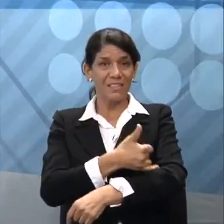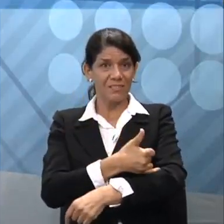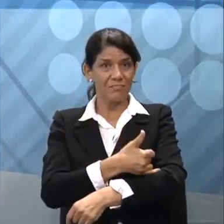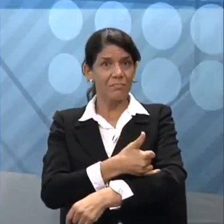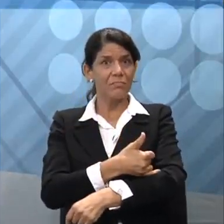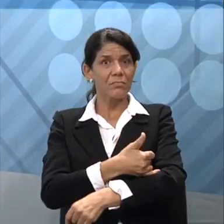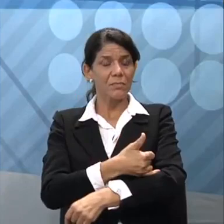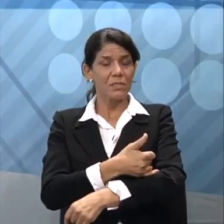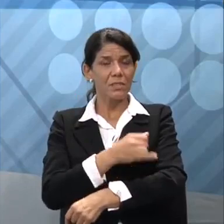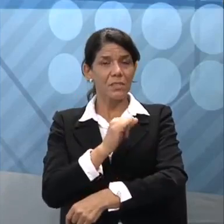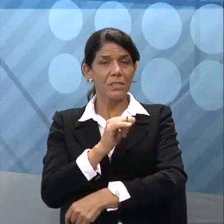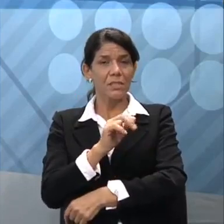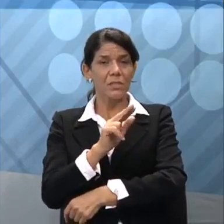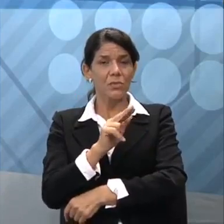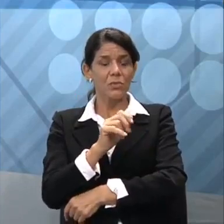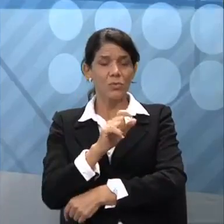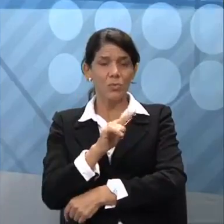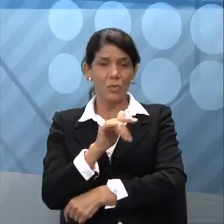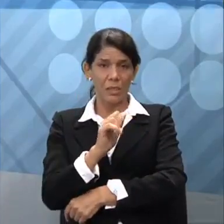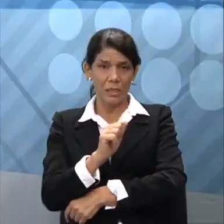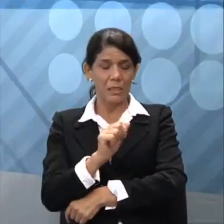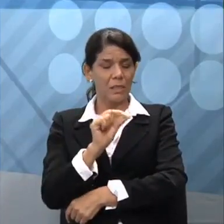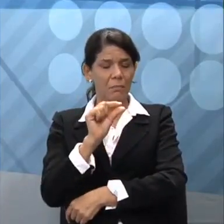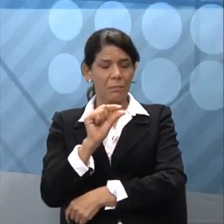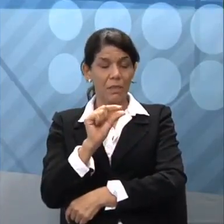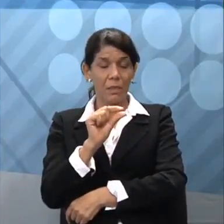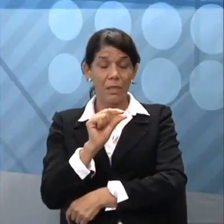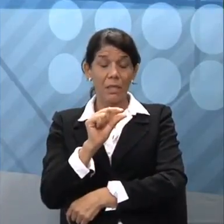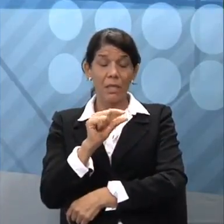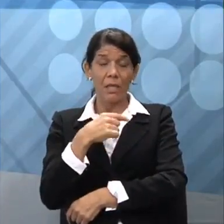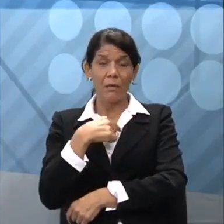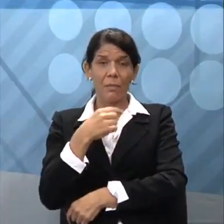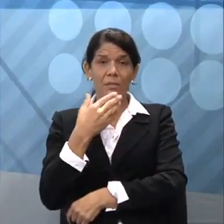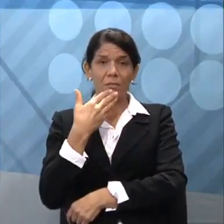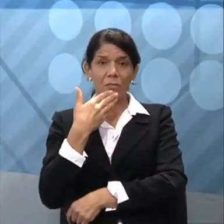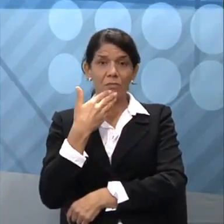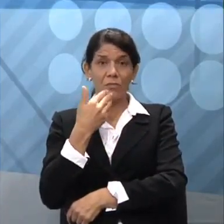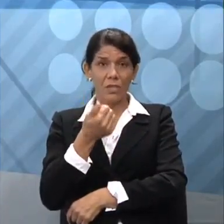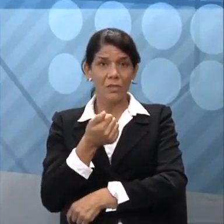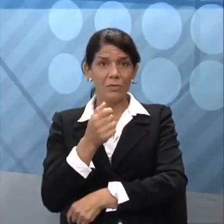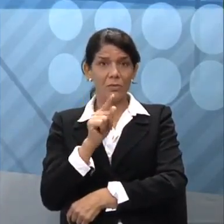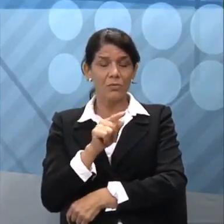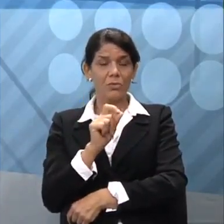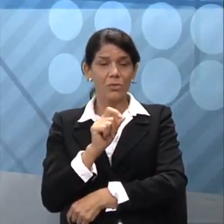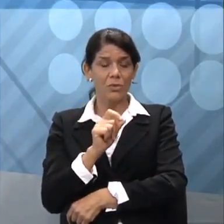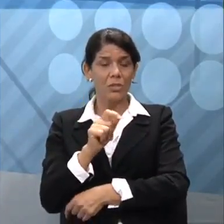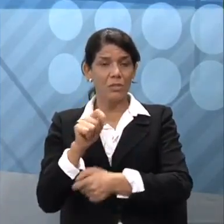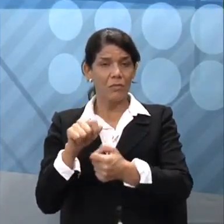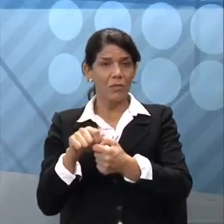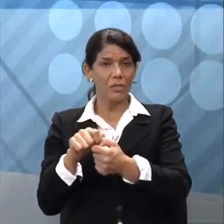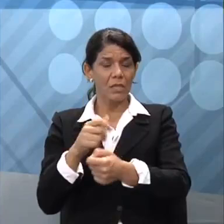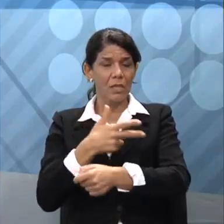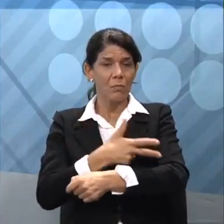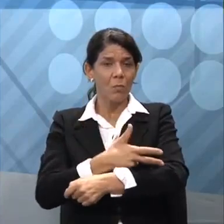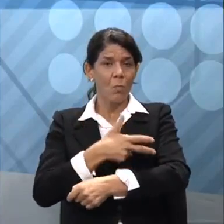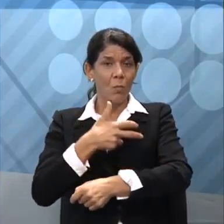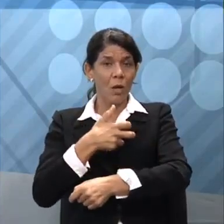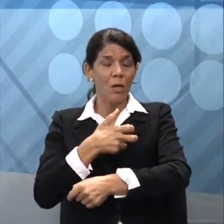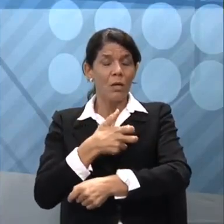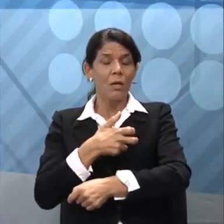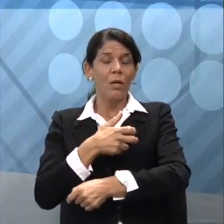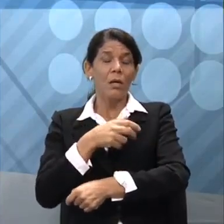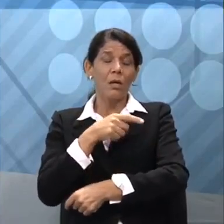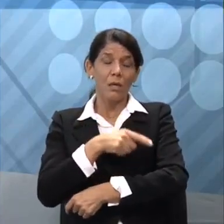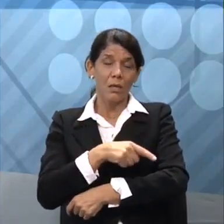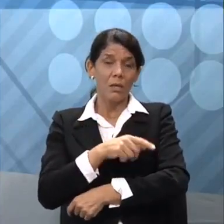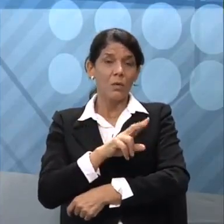de insulina, que tem uma graduação bem menor e, portanto, é bem mais fácil de fazer a aspiração desse conteúdo e